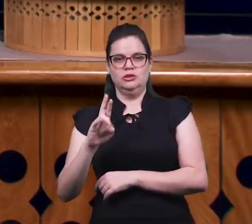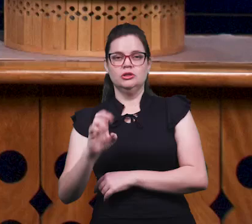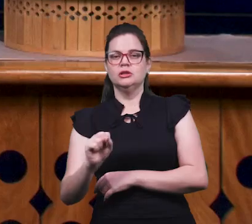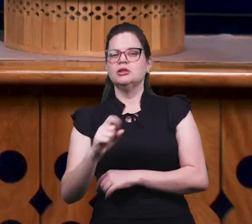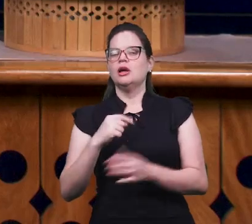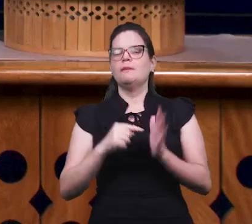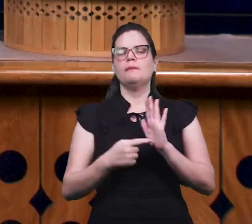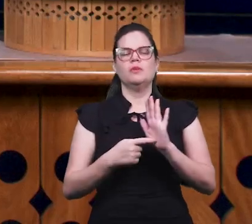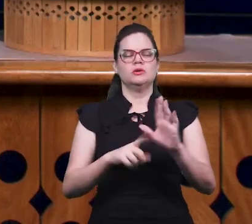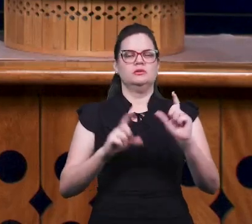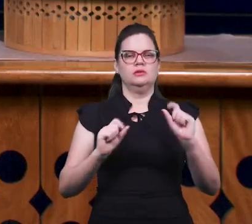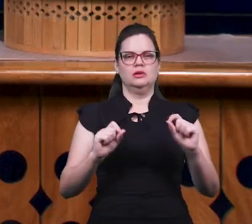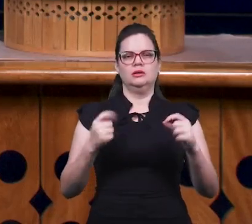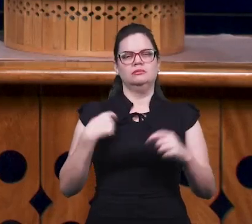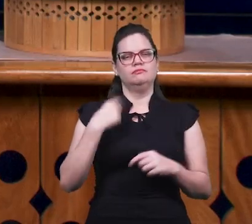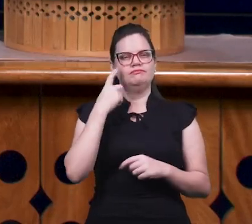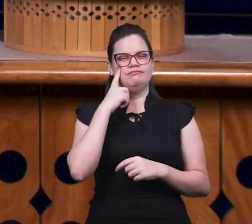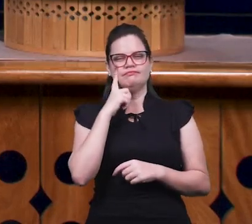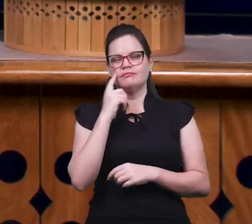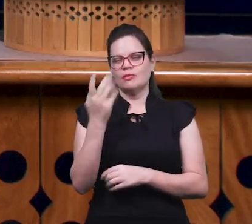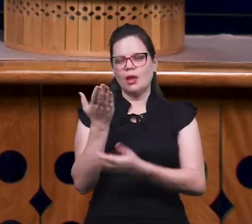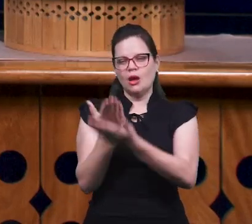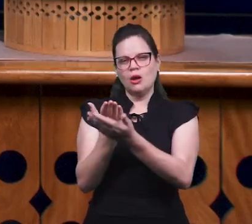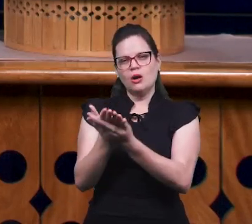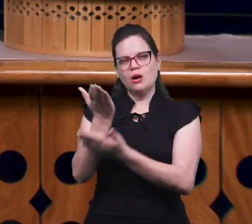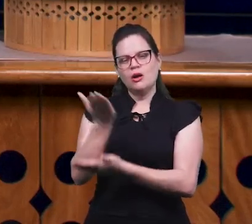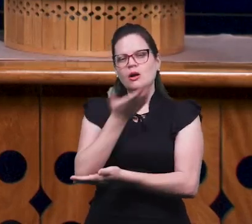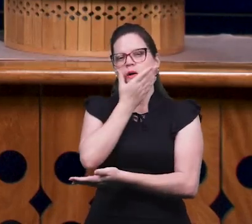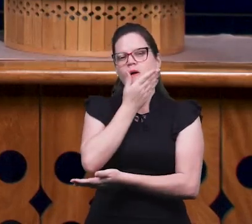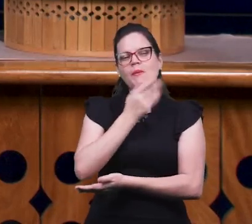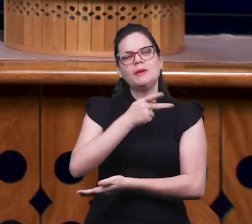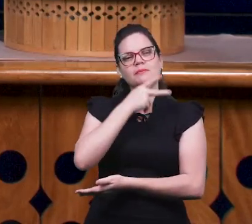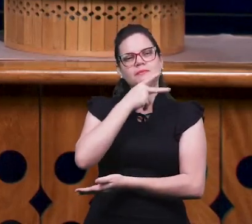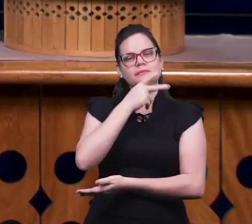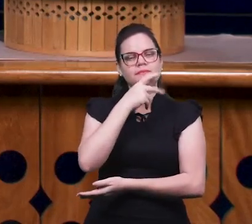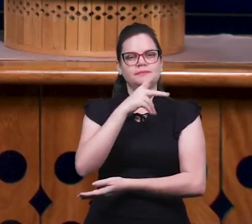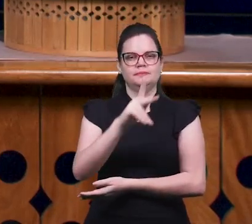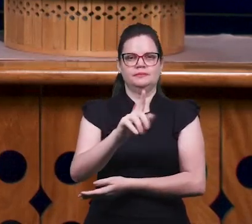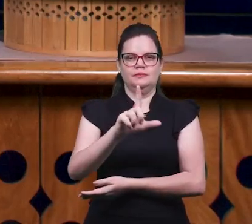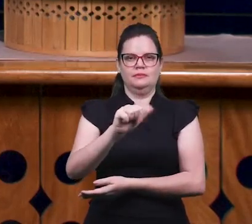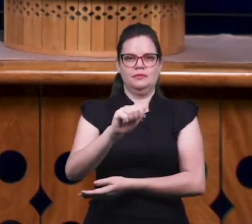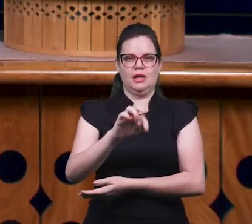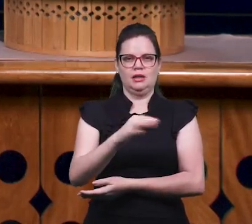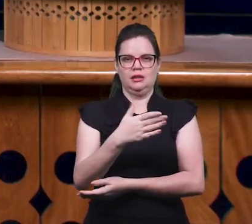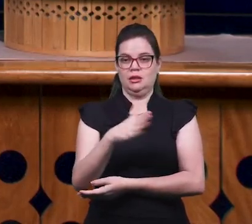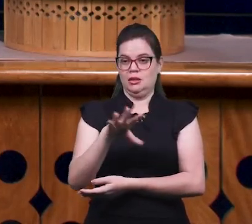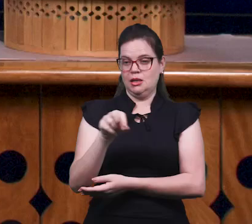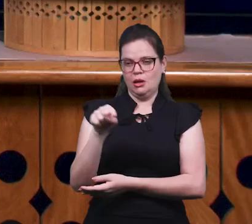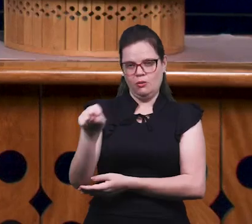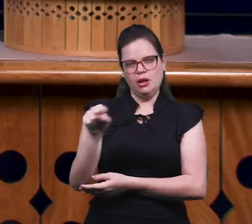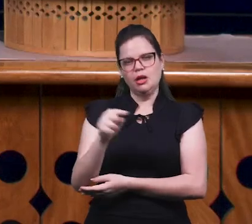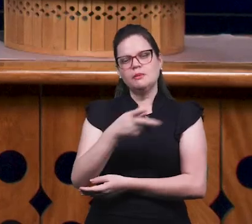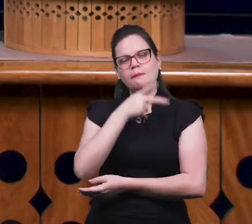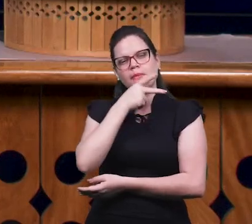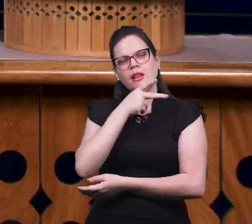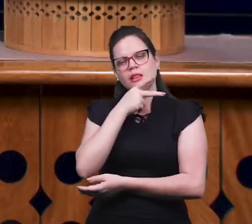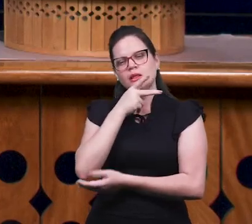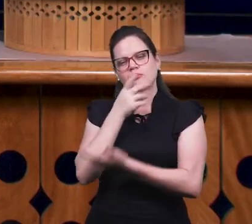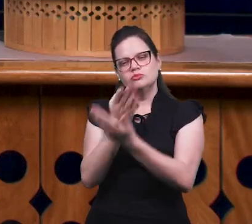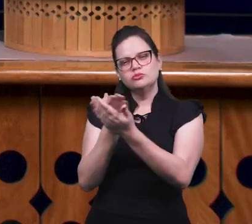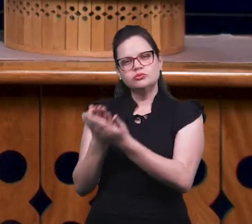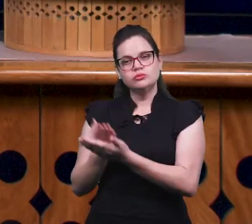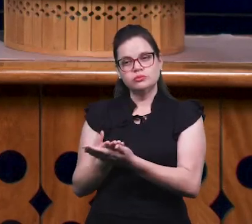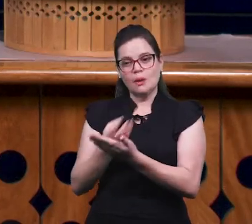do cristianismo. Clemente de Alexandria tem o mesmo pensamento, e outros dessa vertente. Ainda bem que nós tínhamos Tertuliano, no